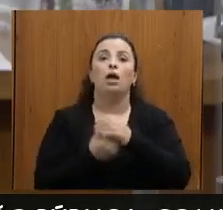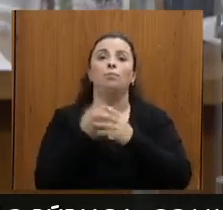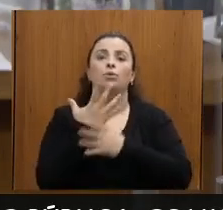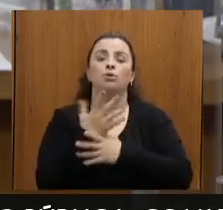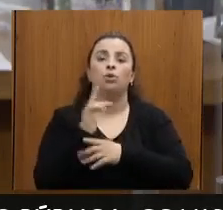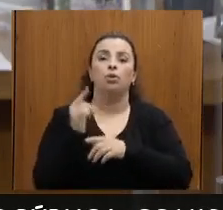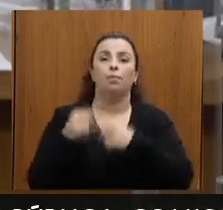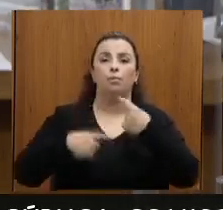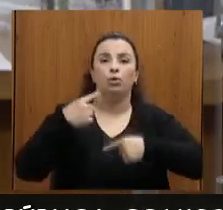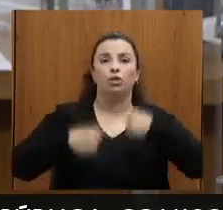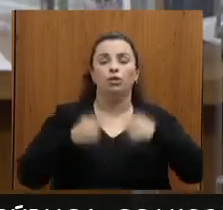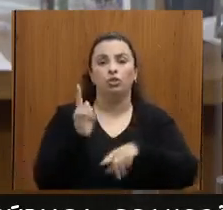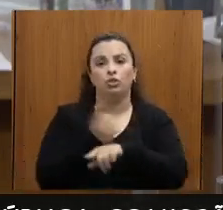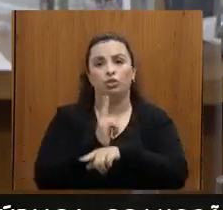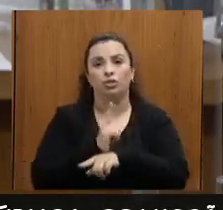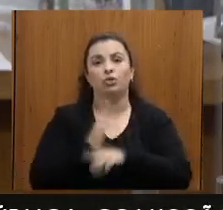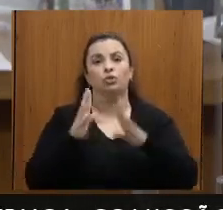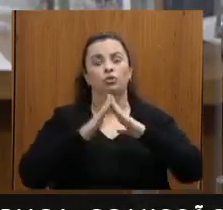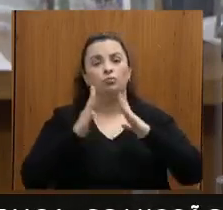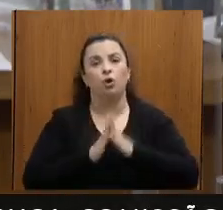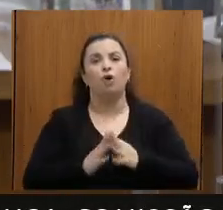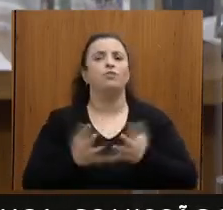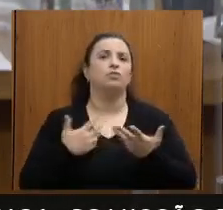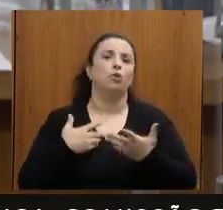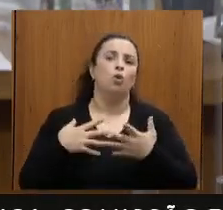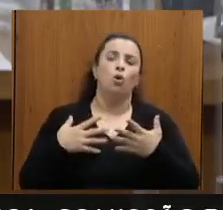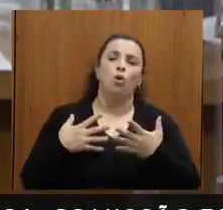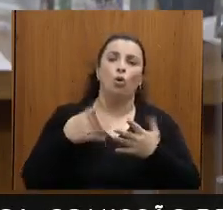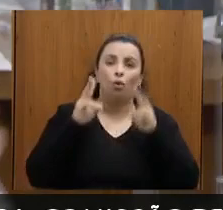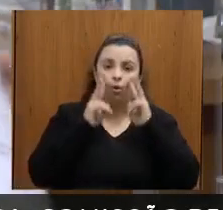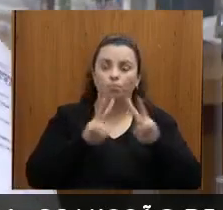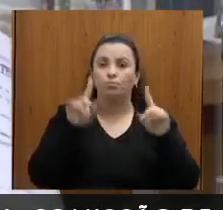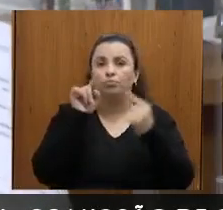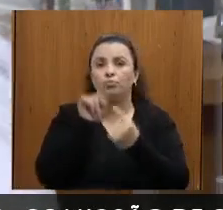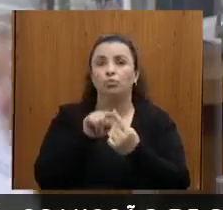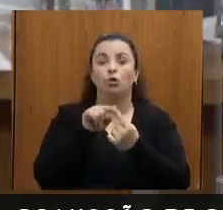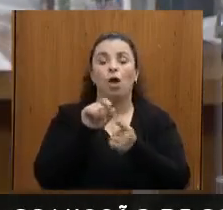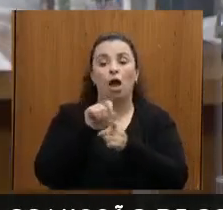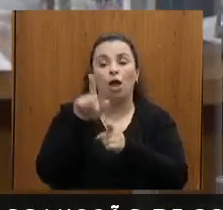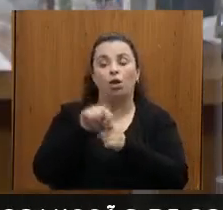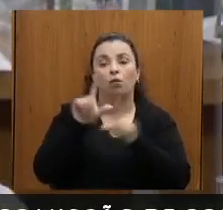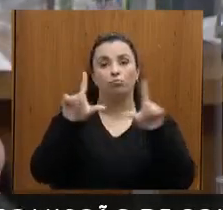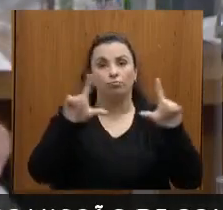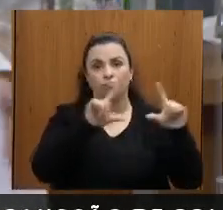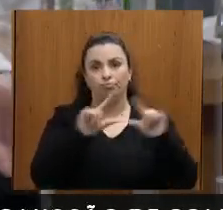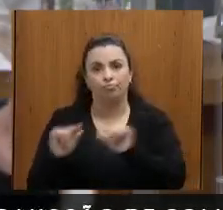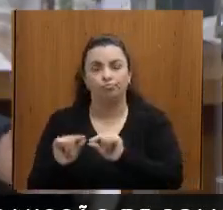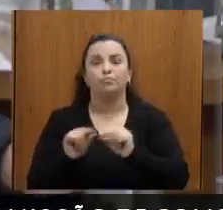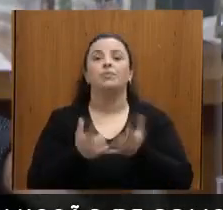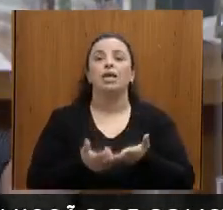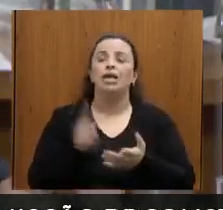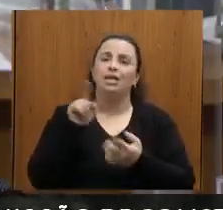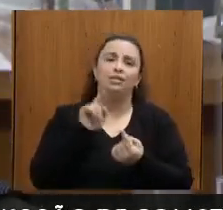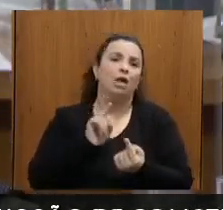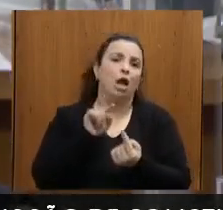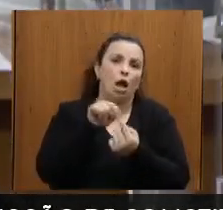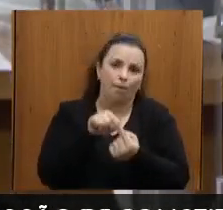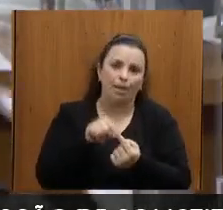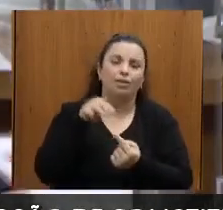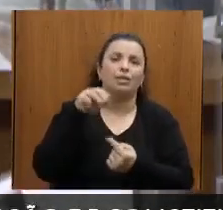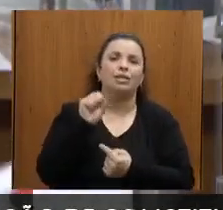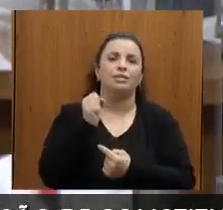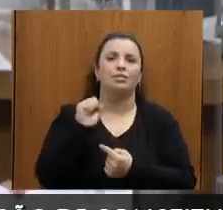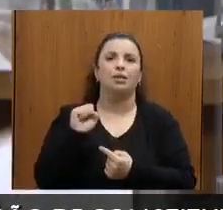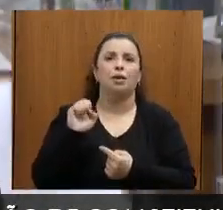imóveis com a coabitação de órgãos, visando reduzir ainda mais o custo com aluguel. Essas são algumas das metas da CEPLAG para o ano de